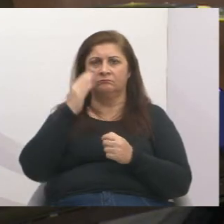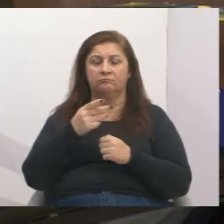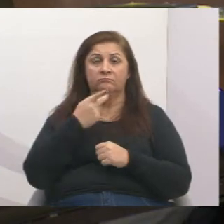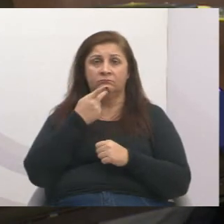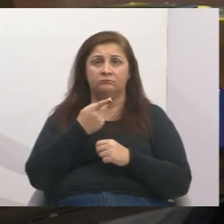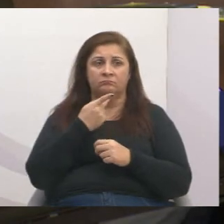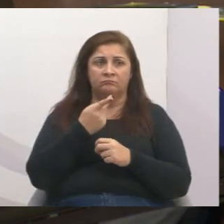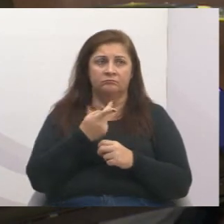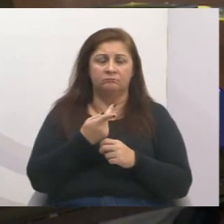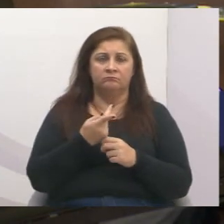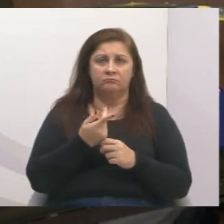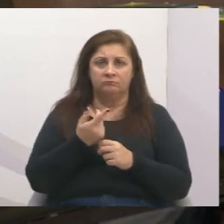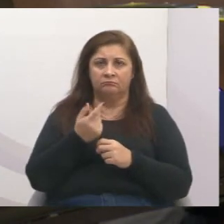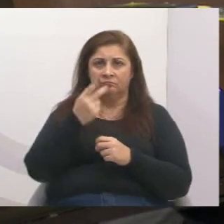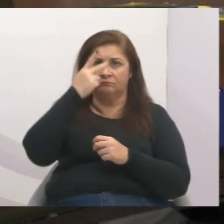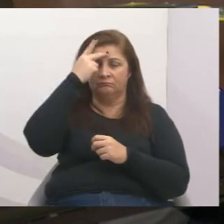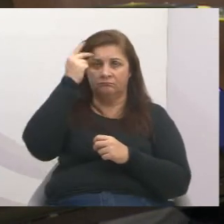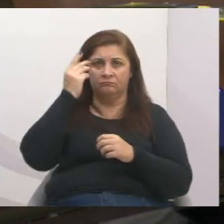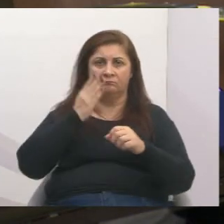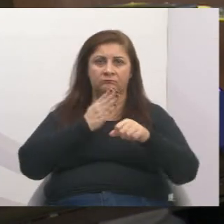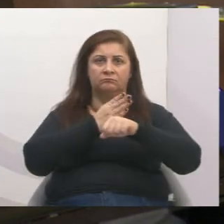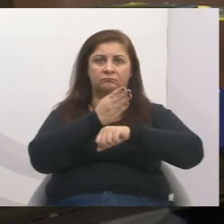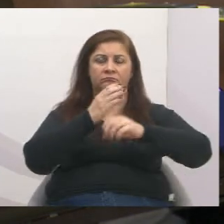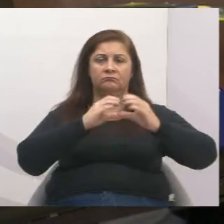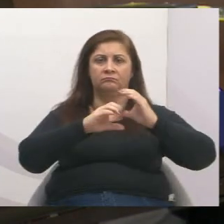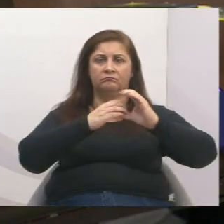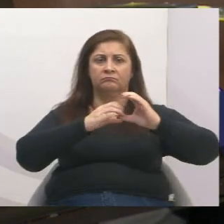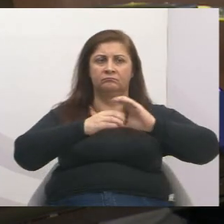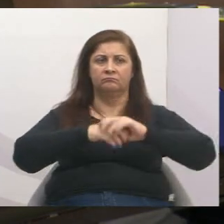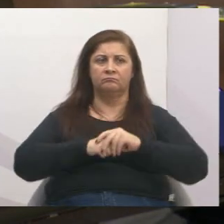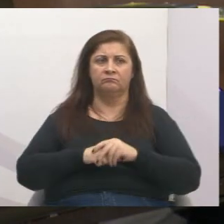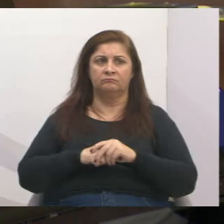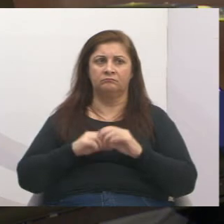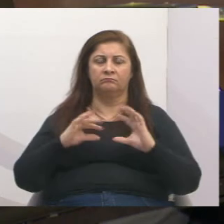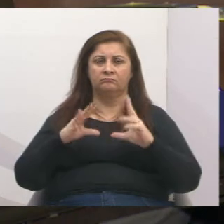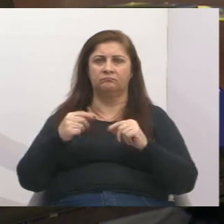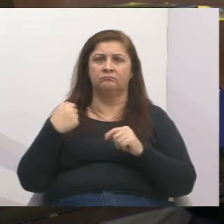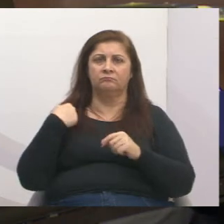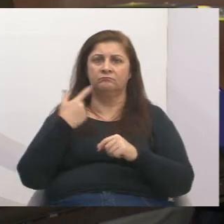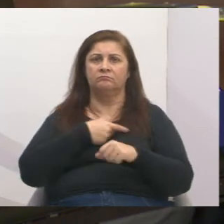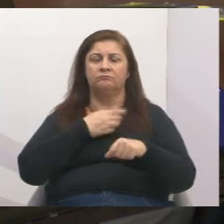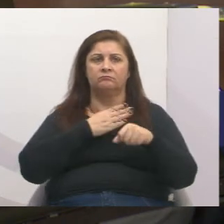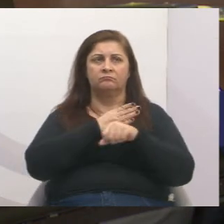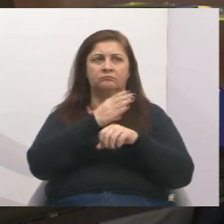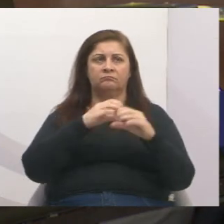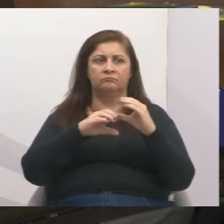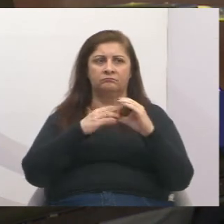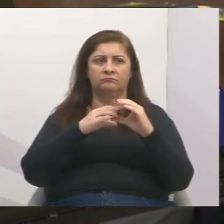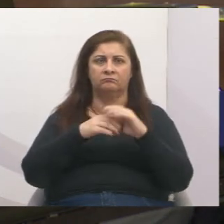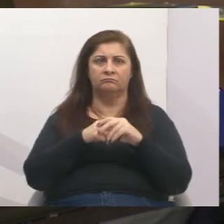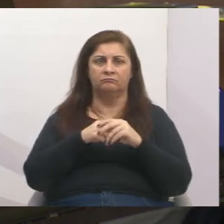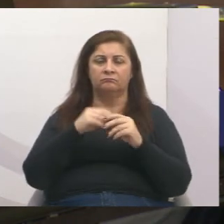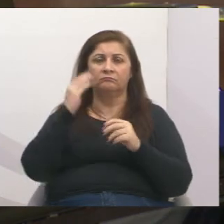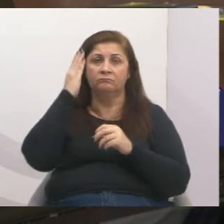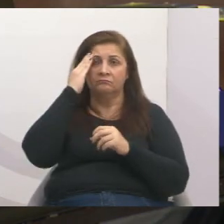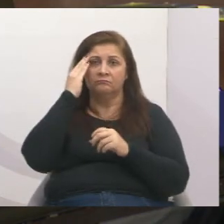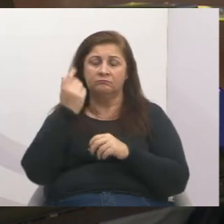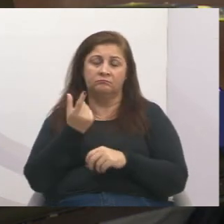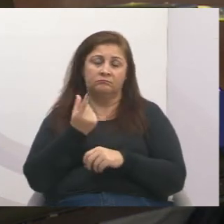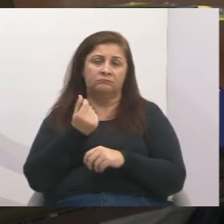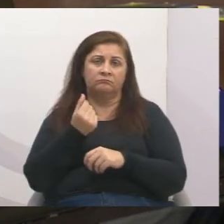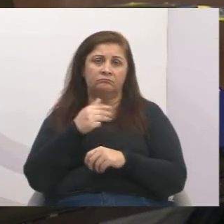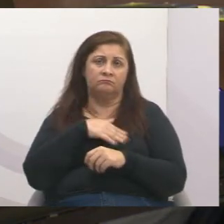aqui de servidores concursados. Então, todos nós, servidores concursados, nós sabíamos o salário que